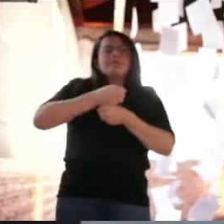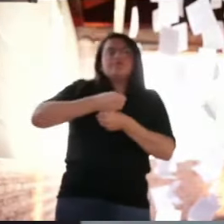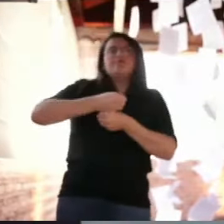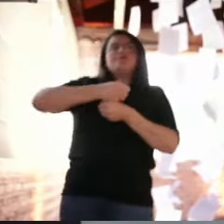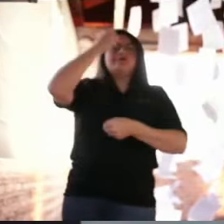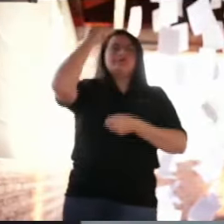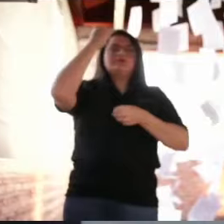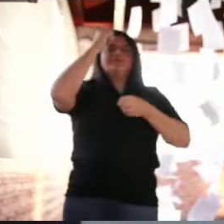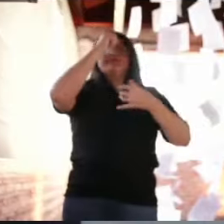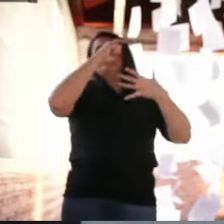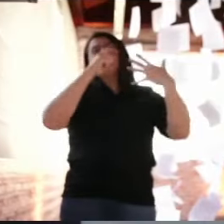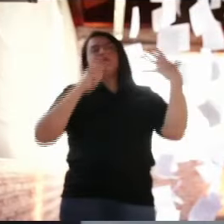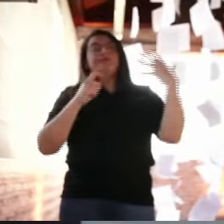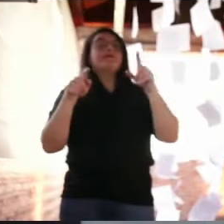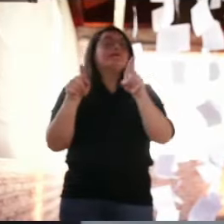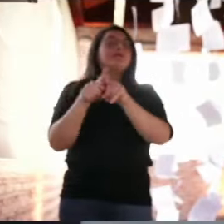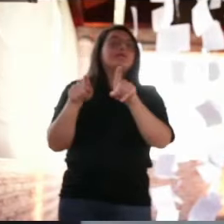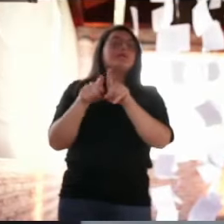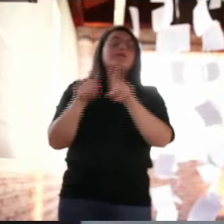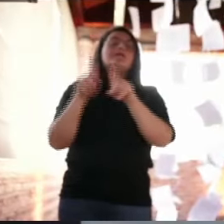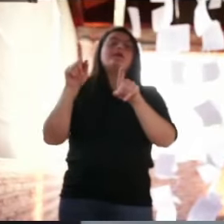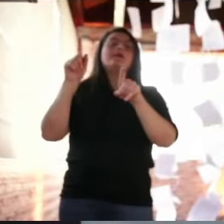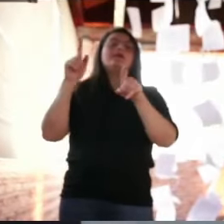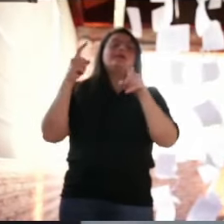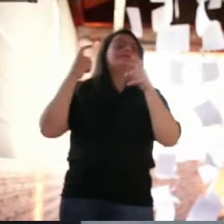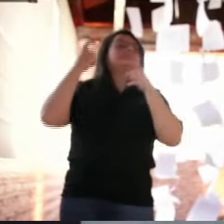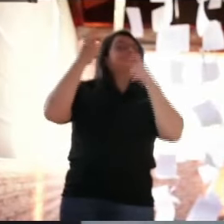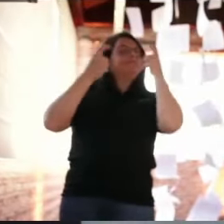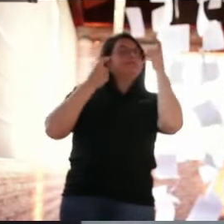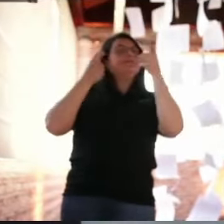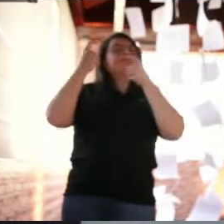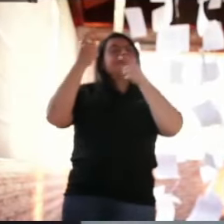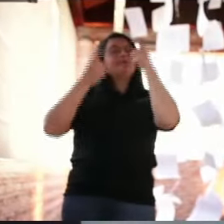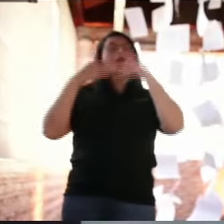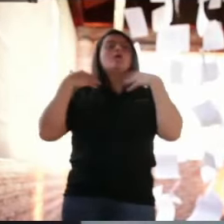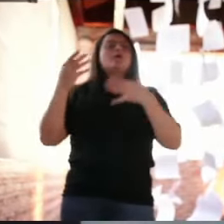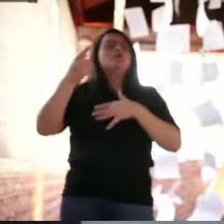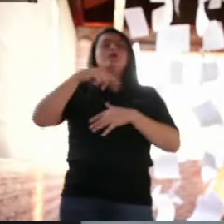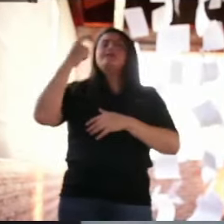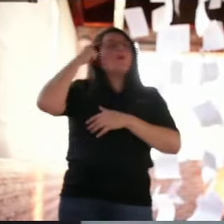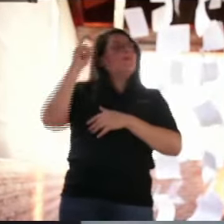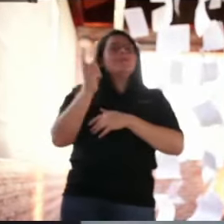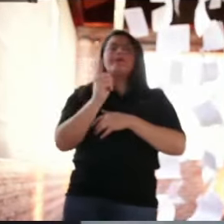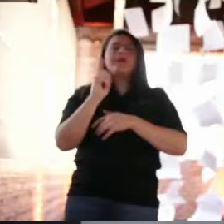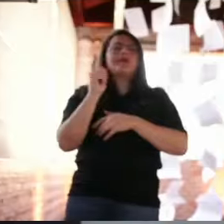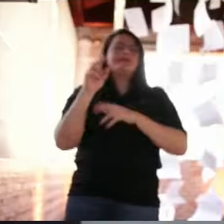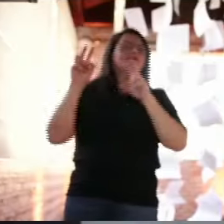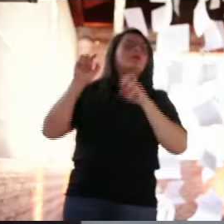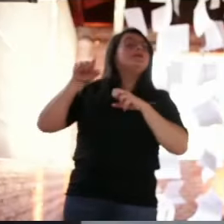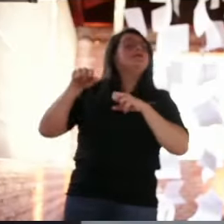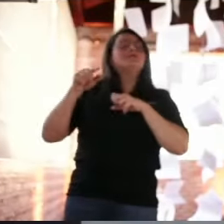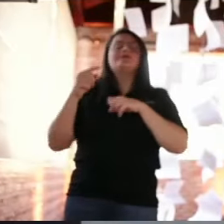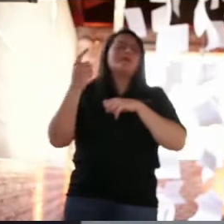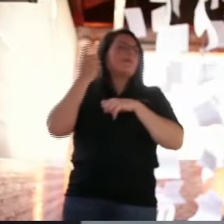gigantesco e muito preocupante quando a gente não pensa sobre ele